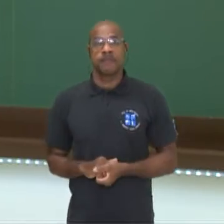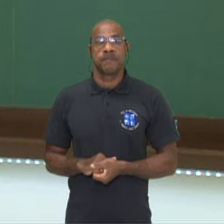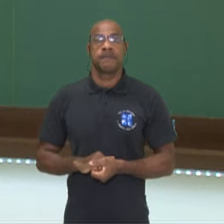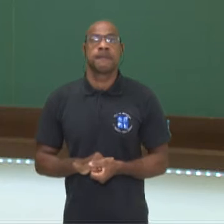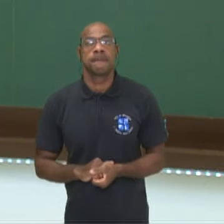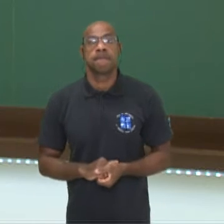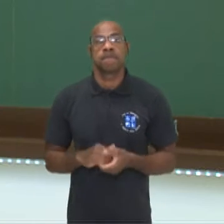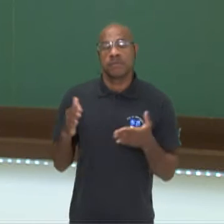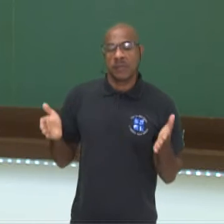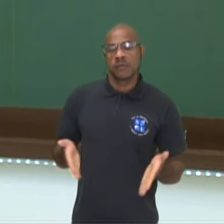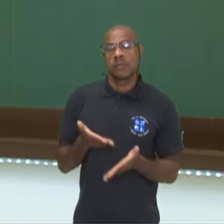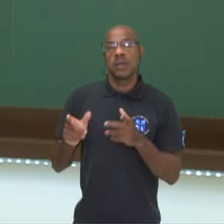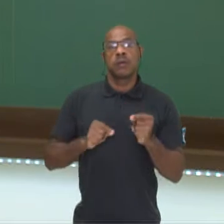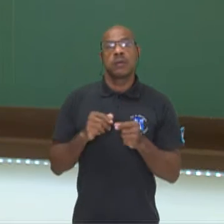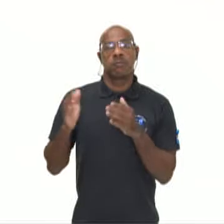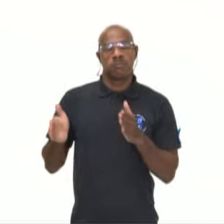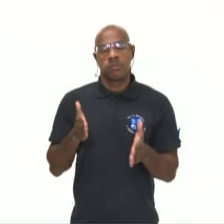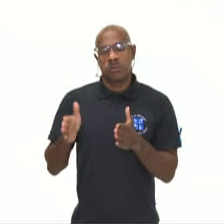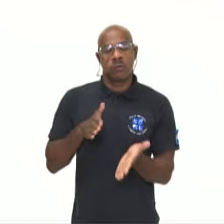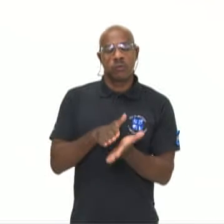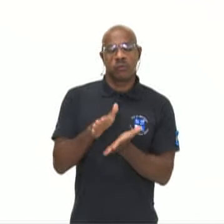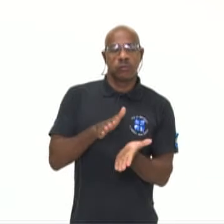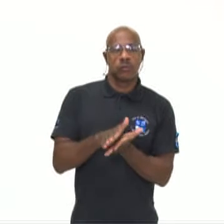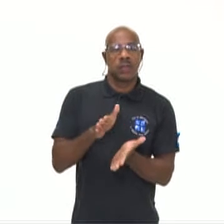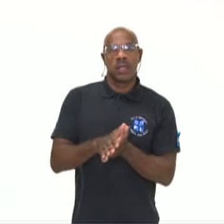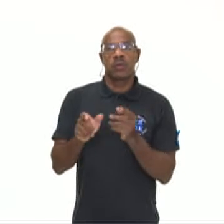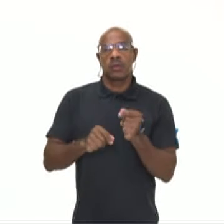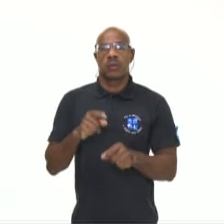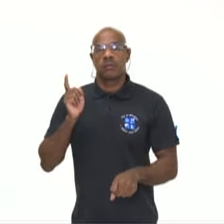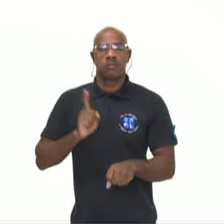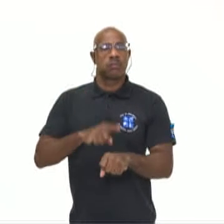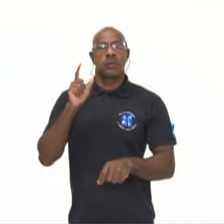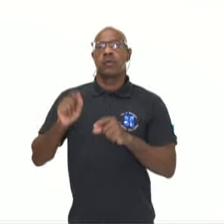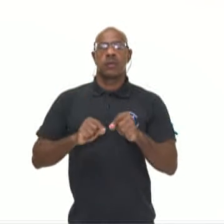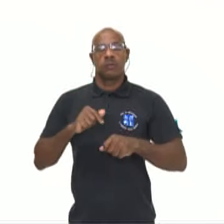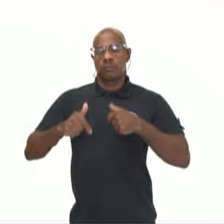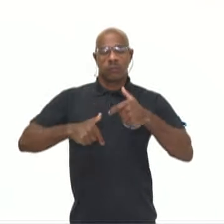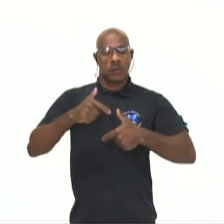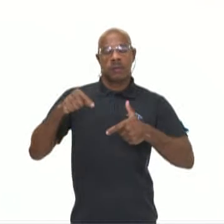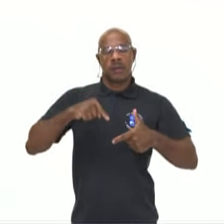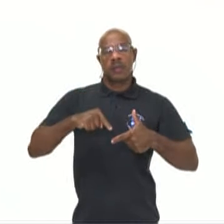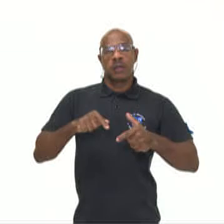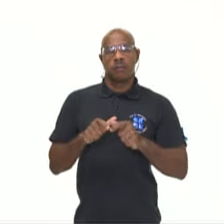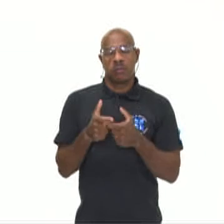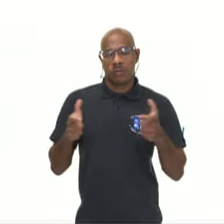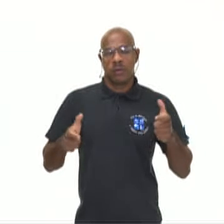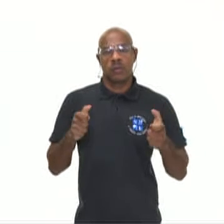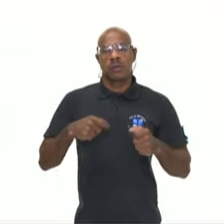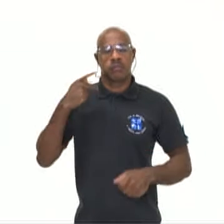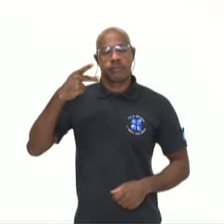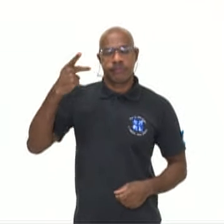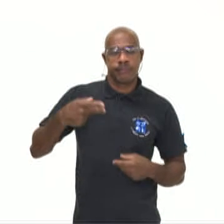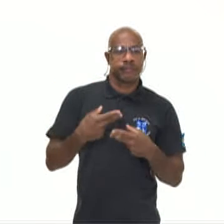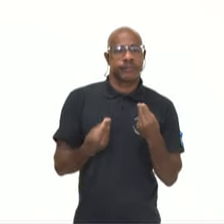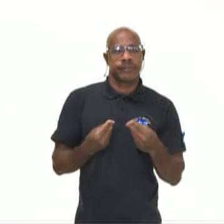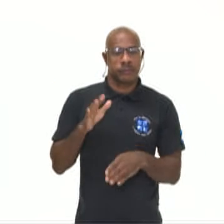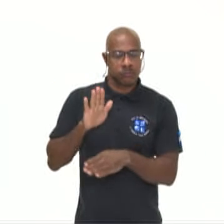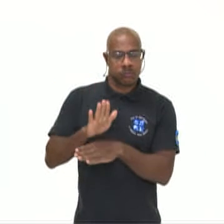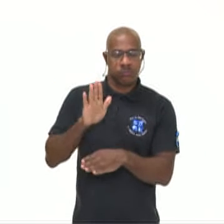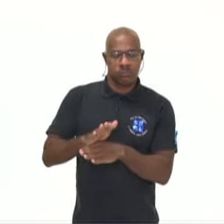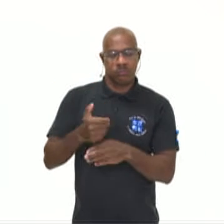Estimular a produção e o consumo, mediar as relações de trabalho, ampliar as políticas de